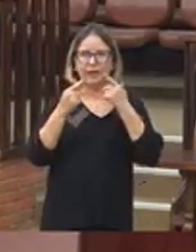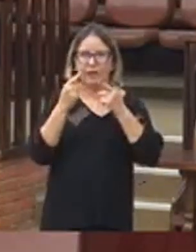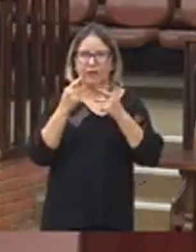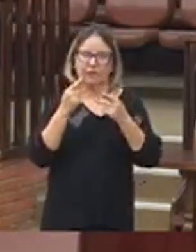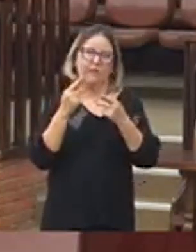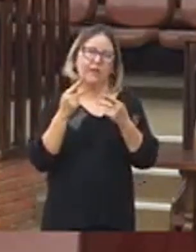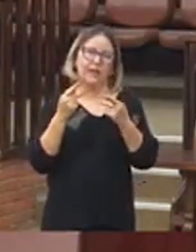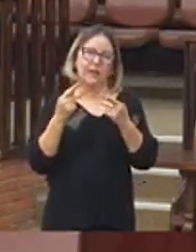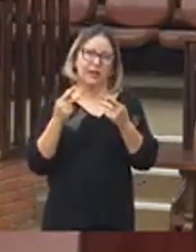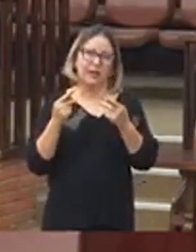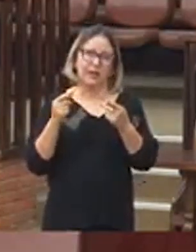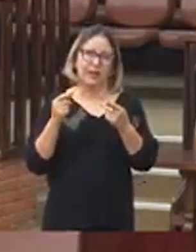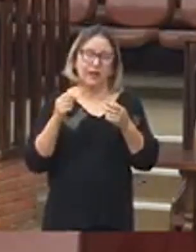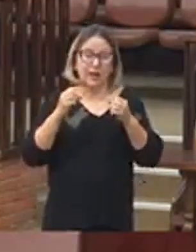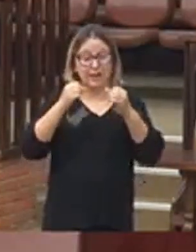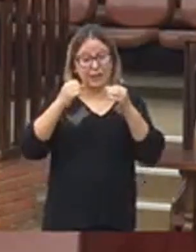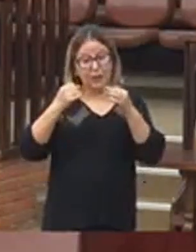de